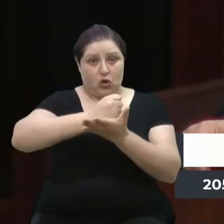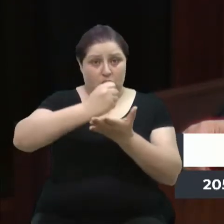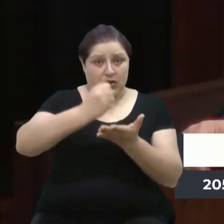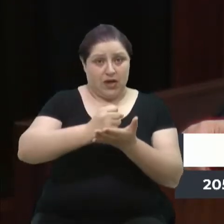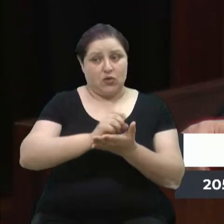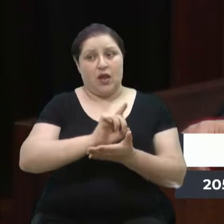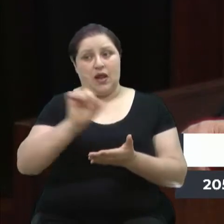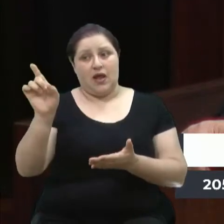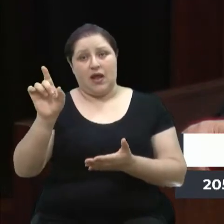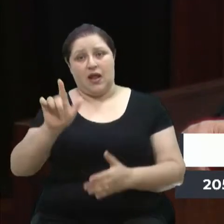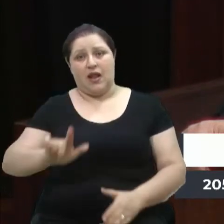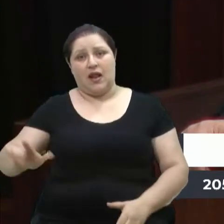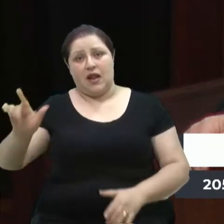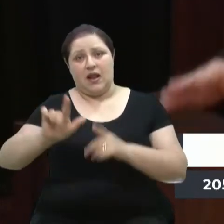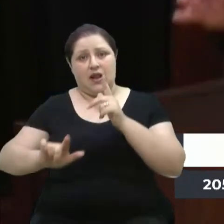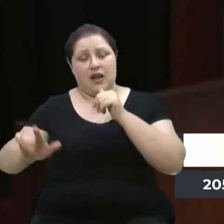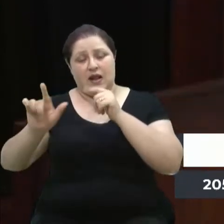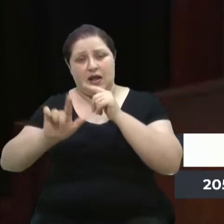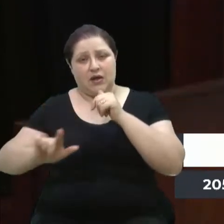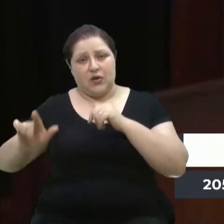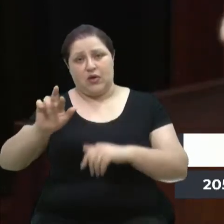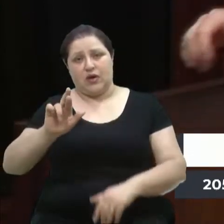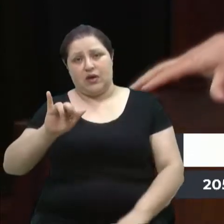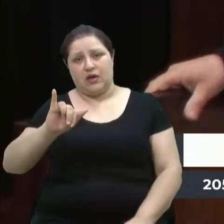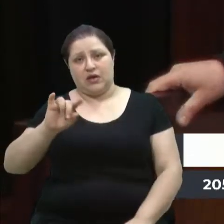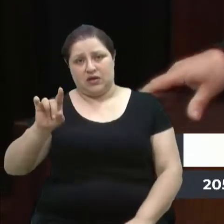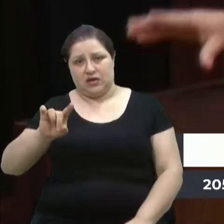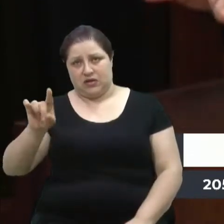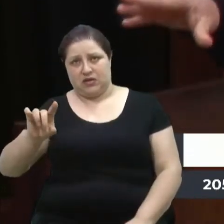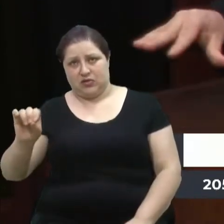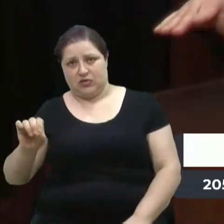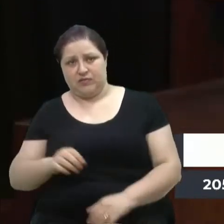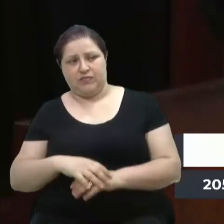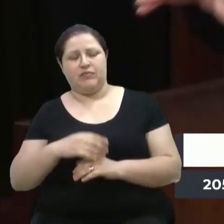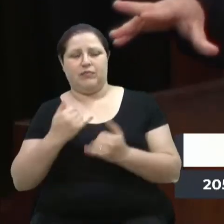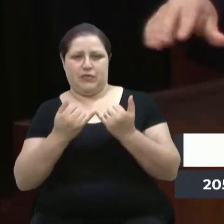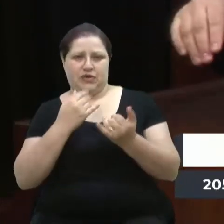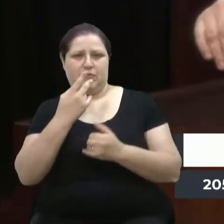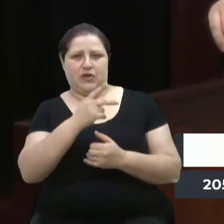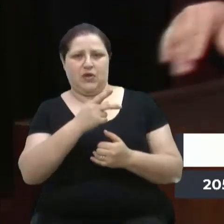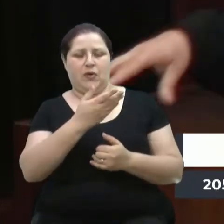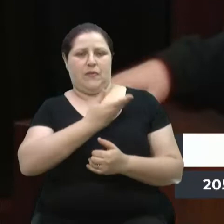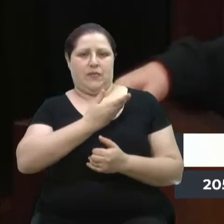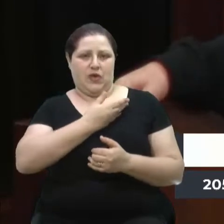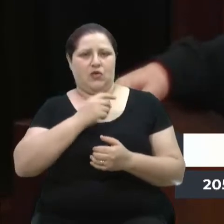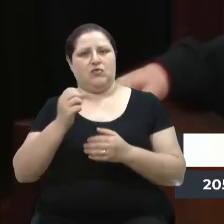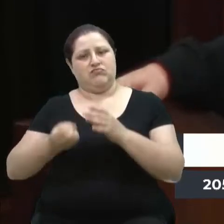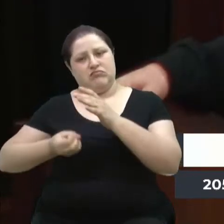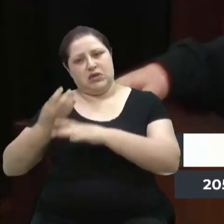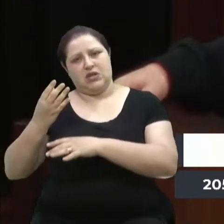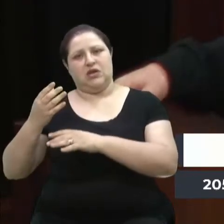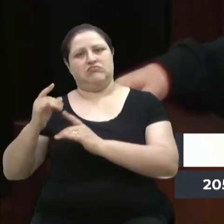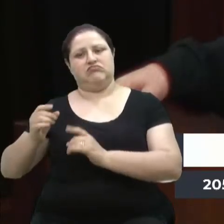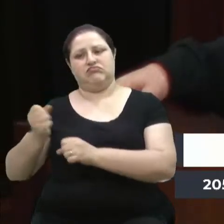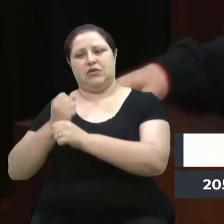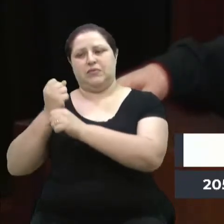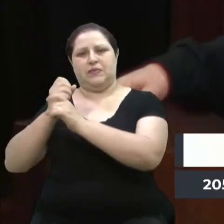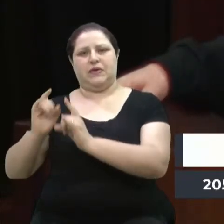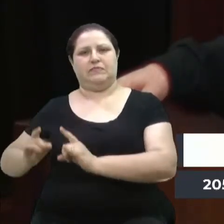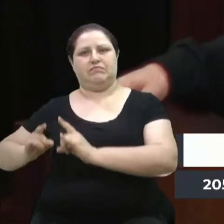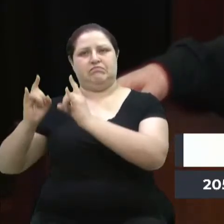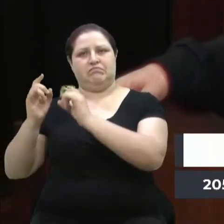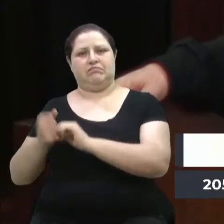lagoa do Rizzo e vamos eu o senhor amigo do senhor vai pegar lá para fazer um restaurante para montar um comércio lá com certeza vai